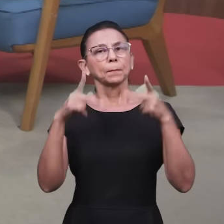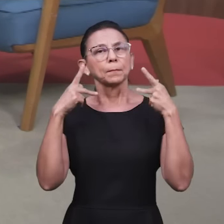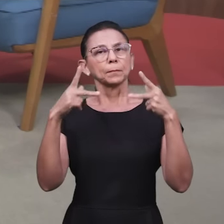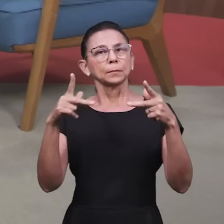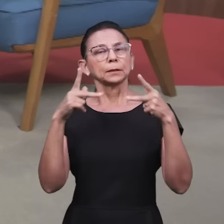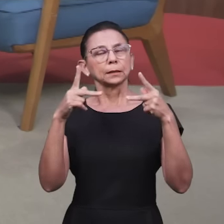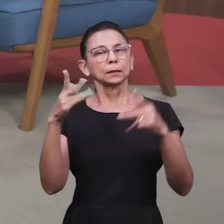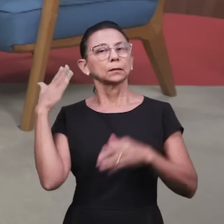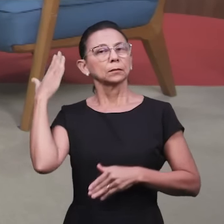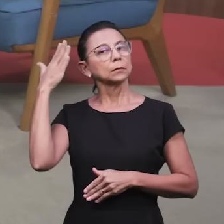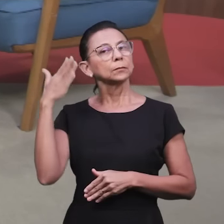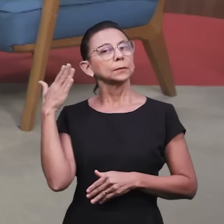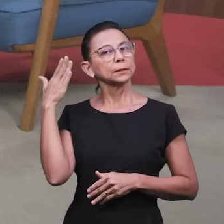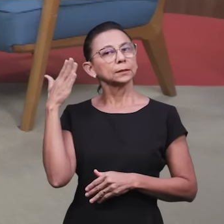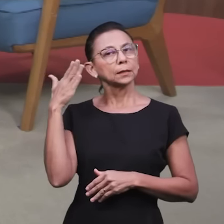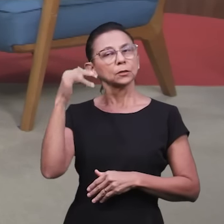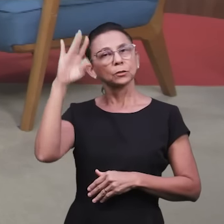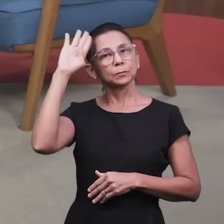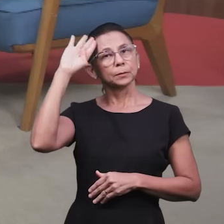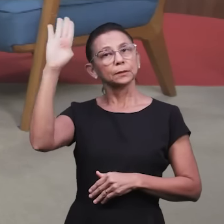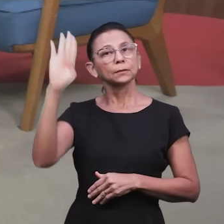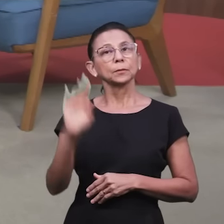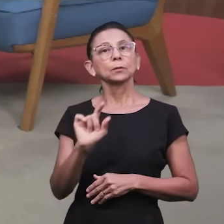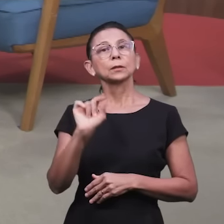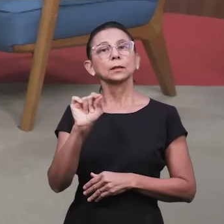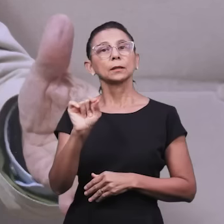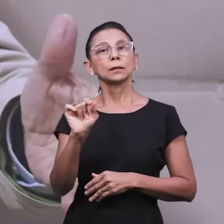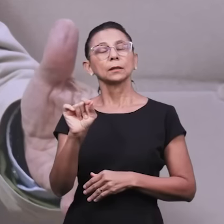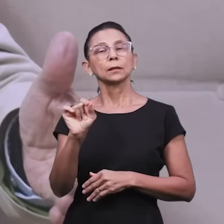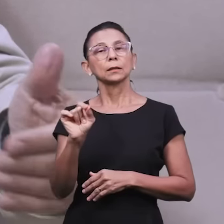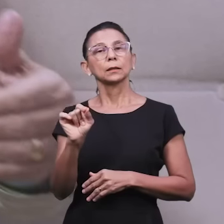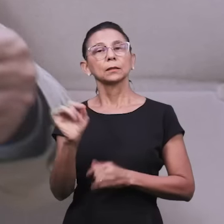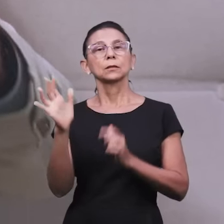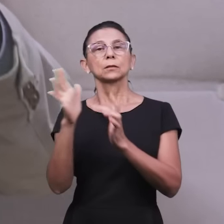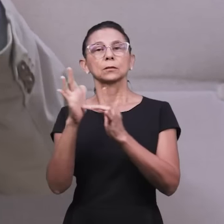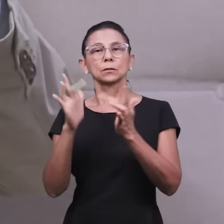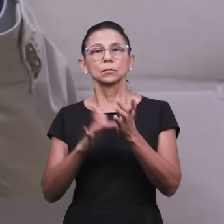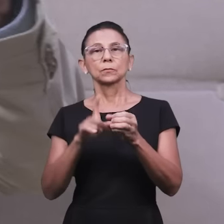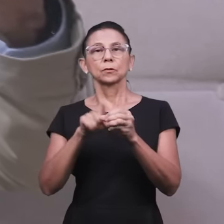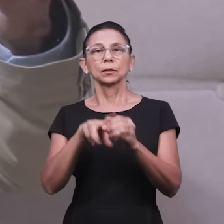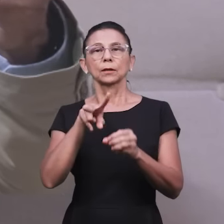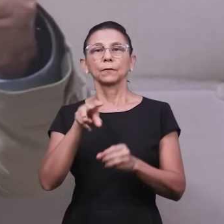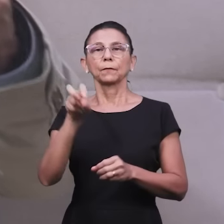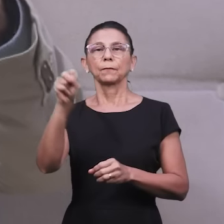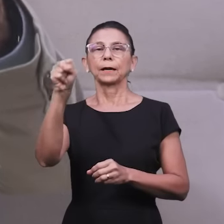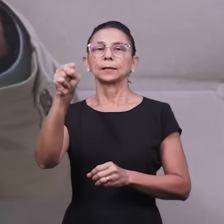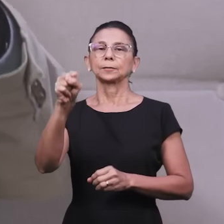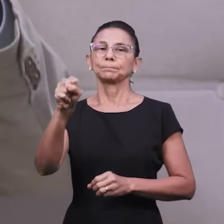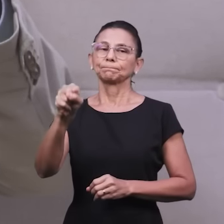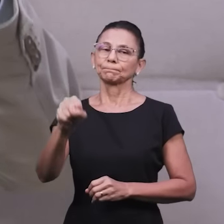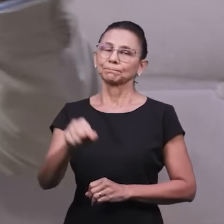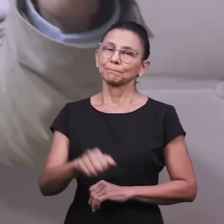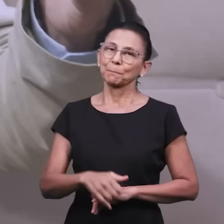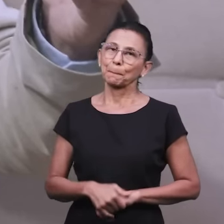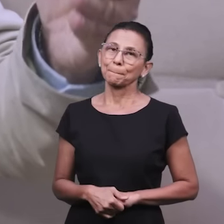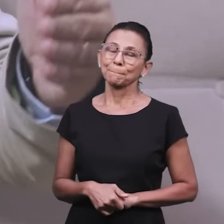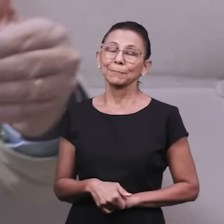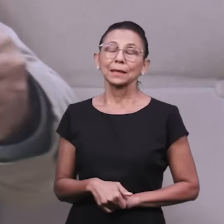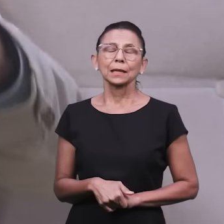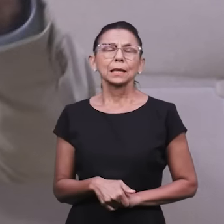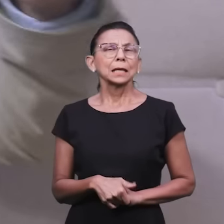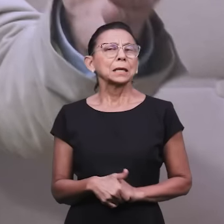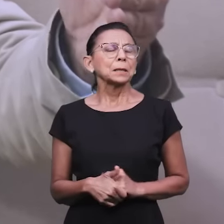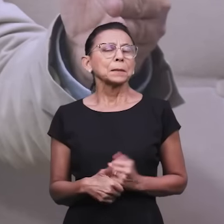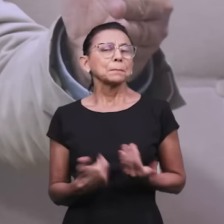o momento do arrebatamento, que é Jesus vem. Mas esta palavra, esta mensagem só chega, só